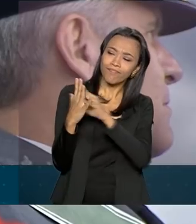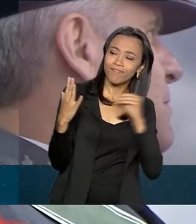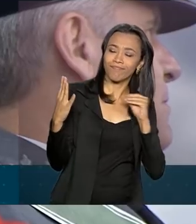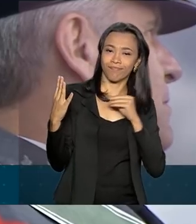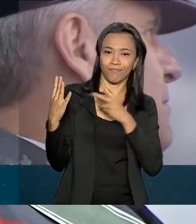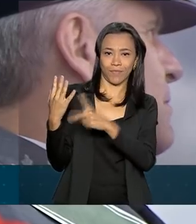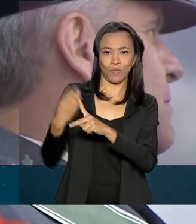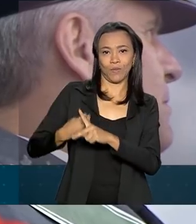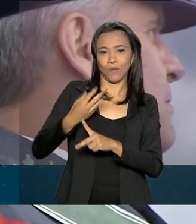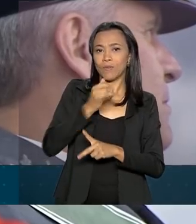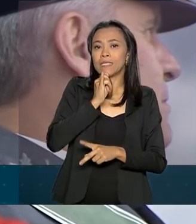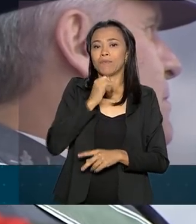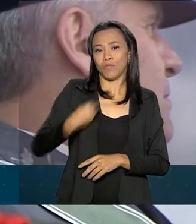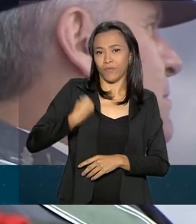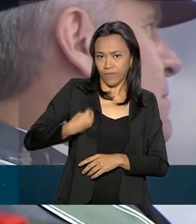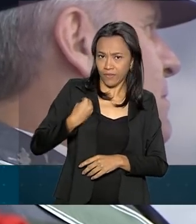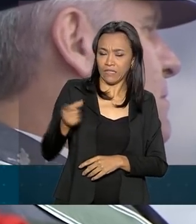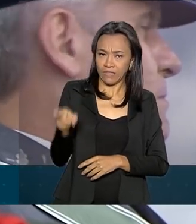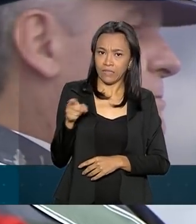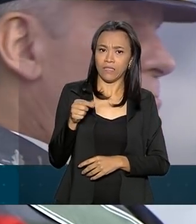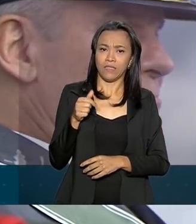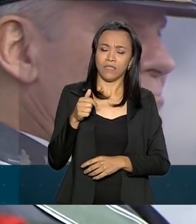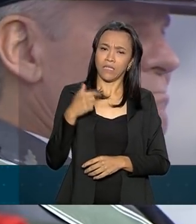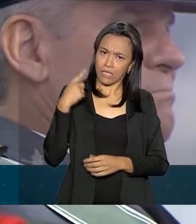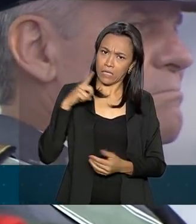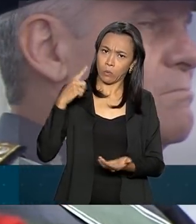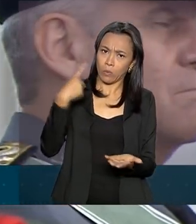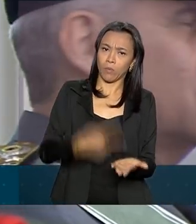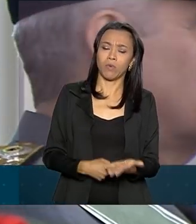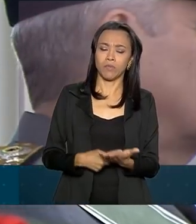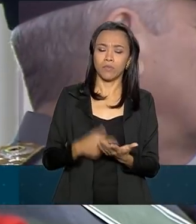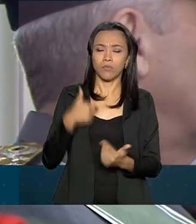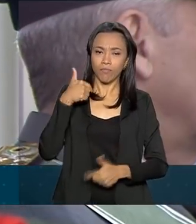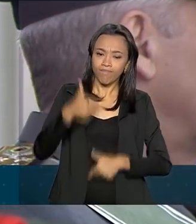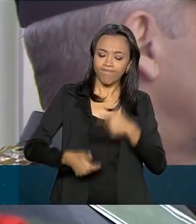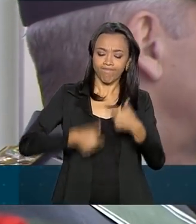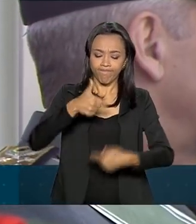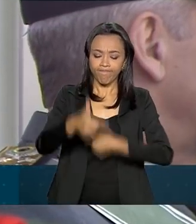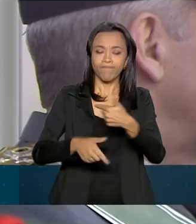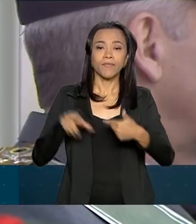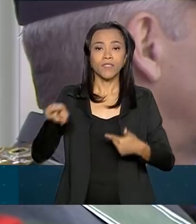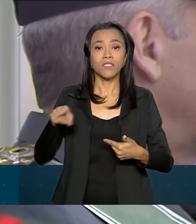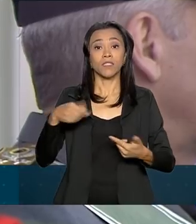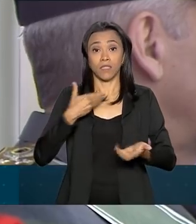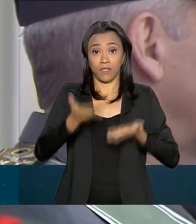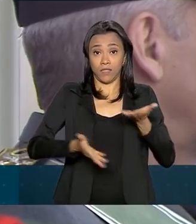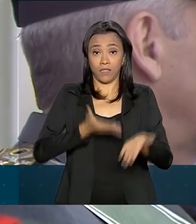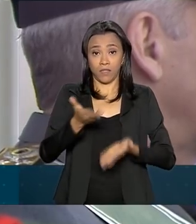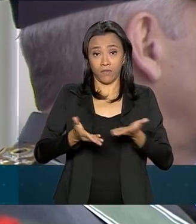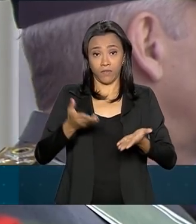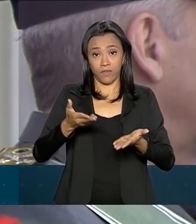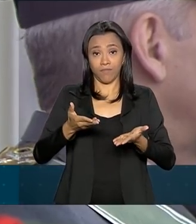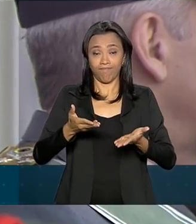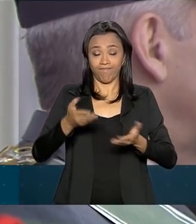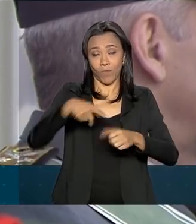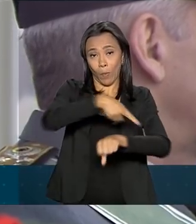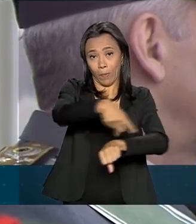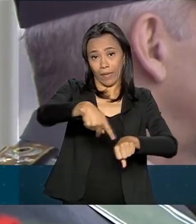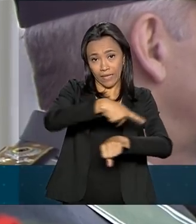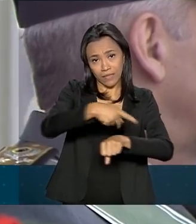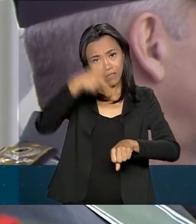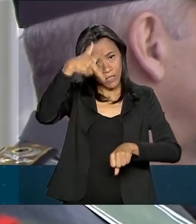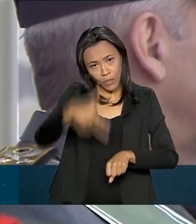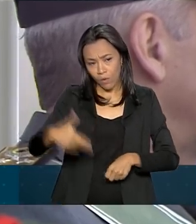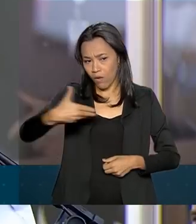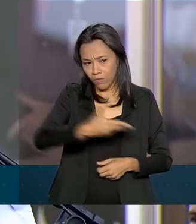na missão que ora tenho, servir a pátria juntamente com todos